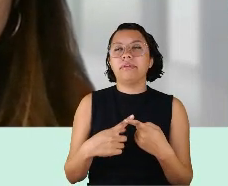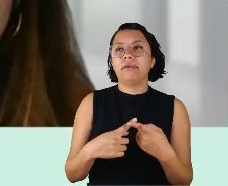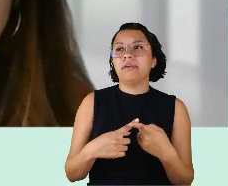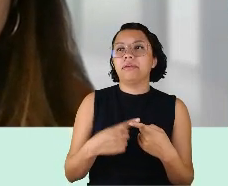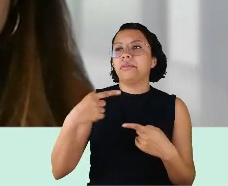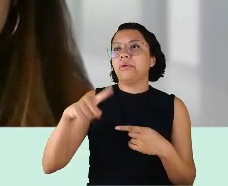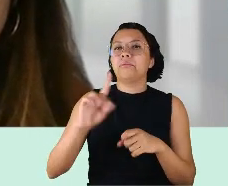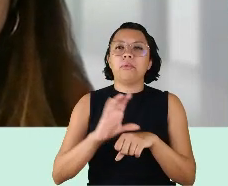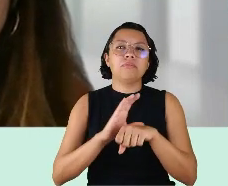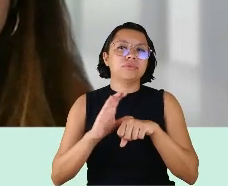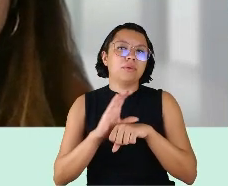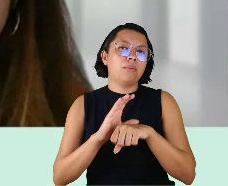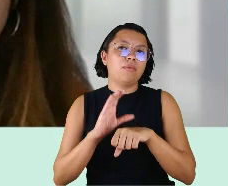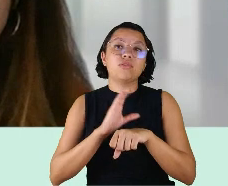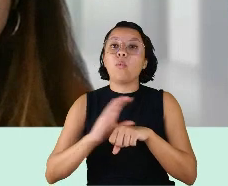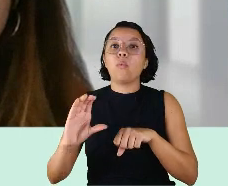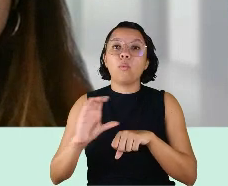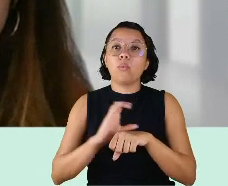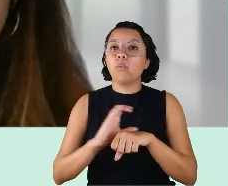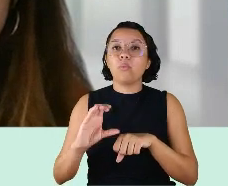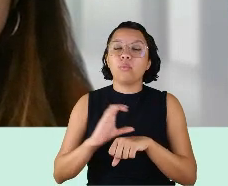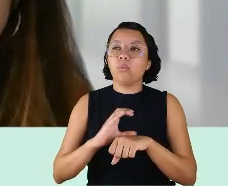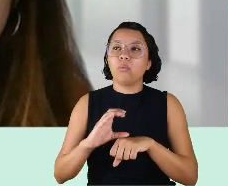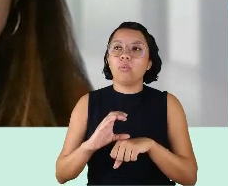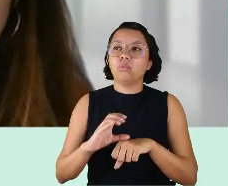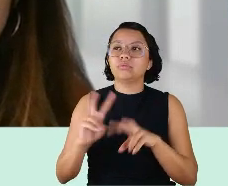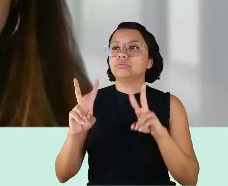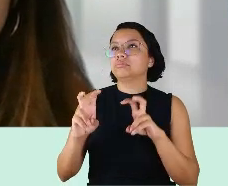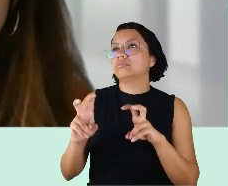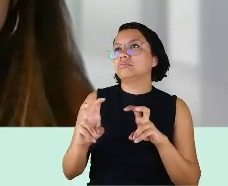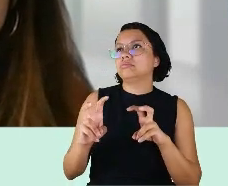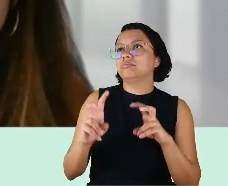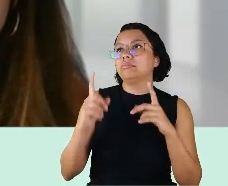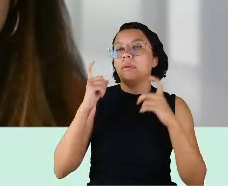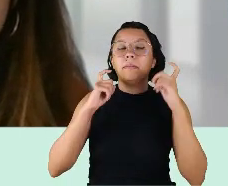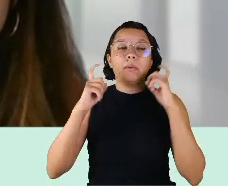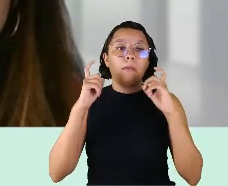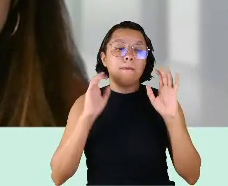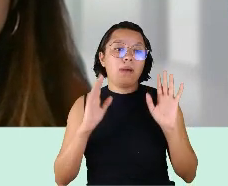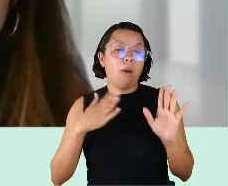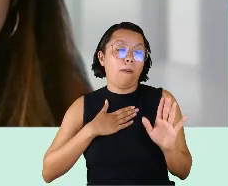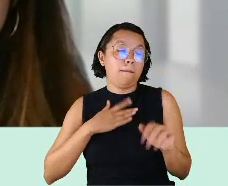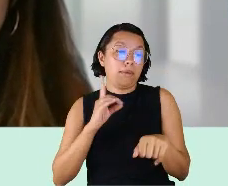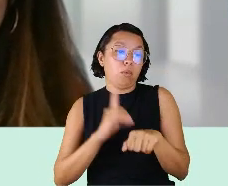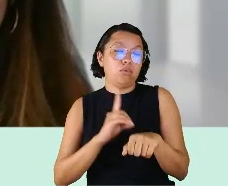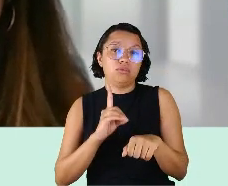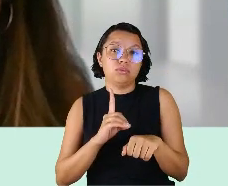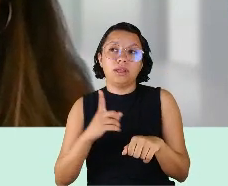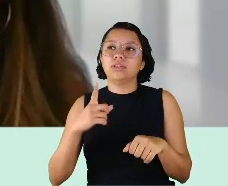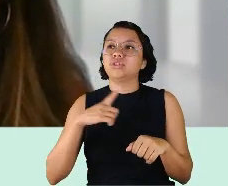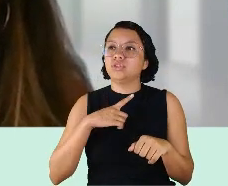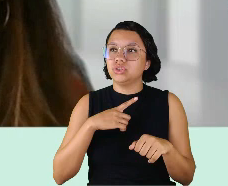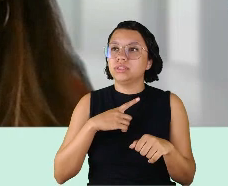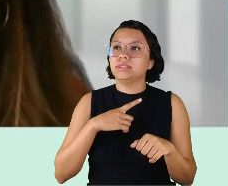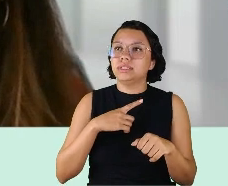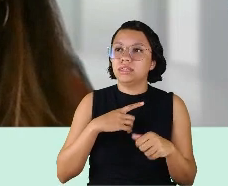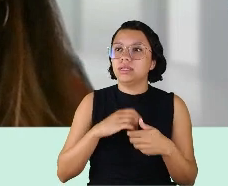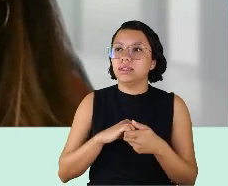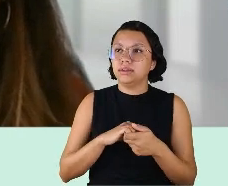vou fazer um curso de não sei o quê, vou me preocupar com o meu doutorado, né? A gente teve um